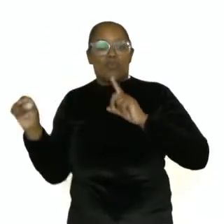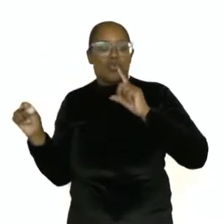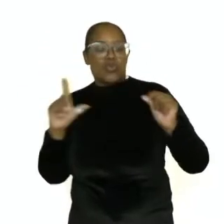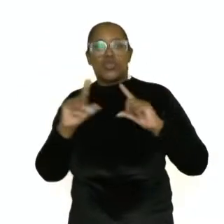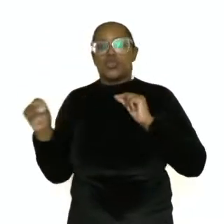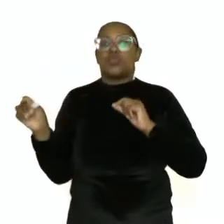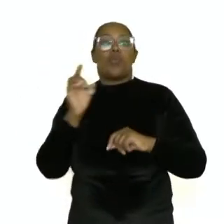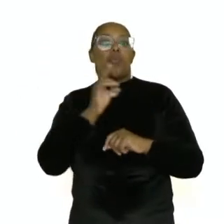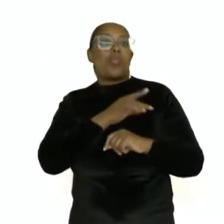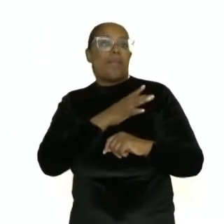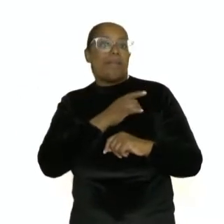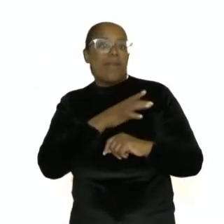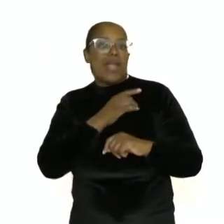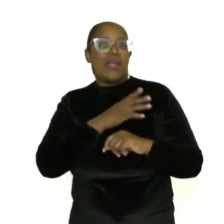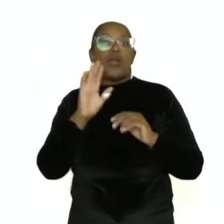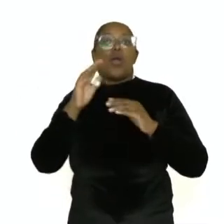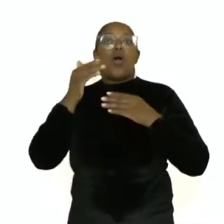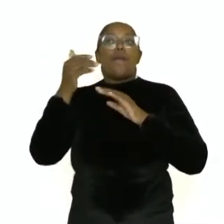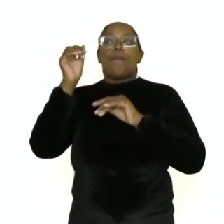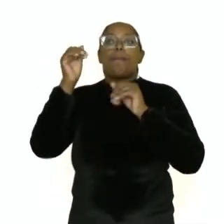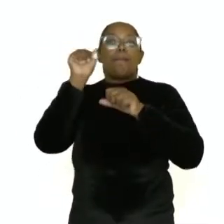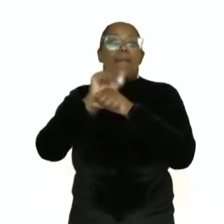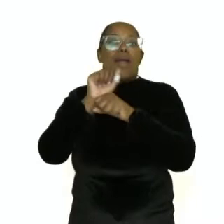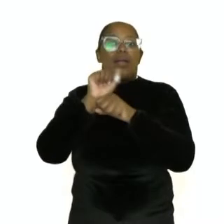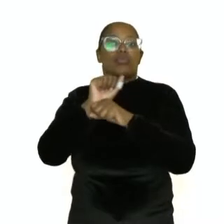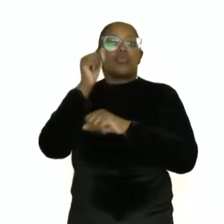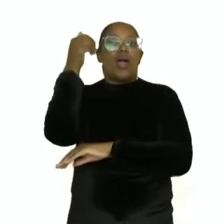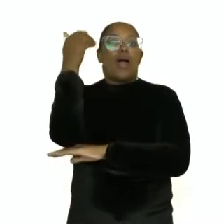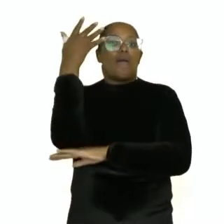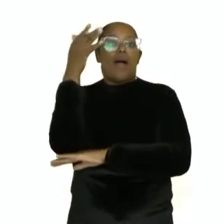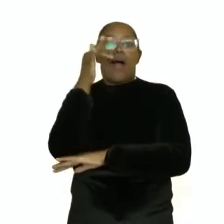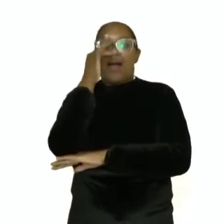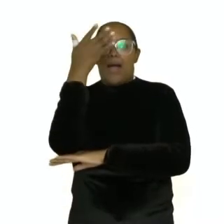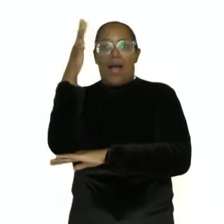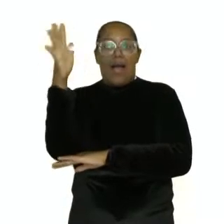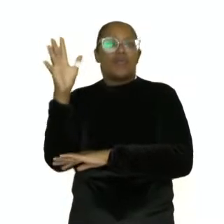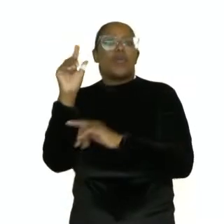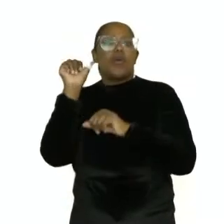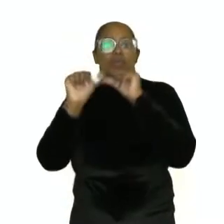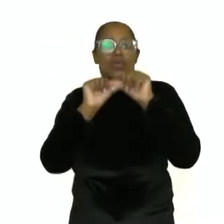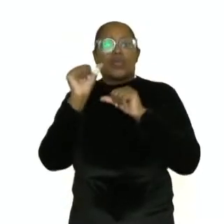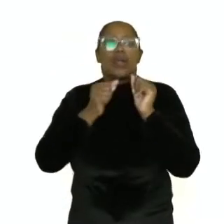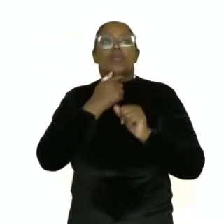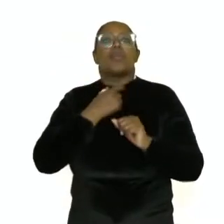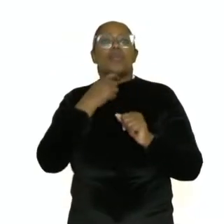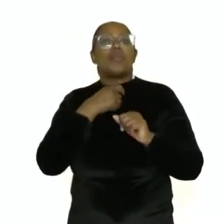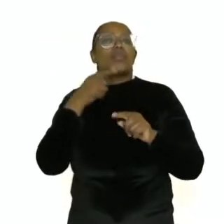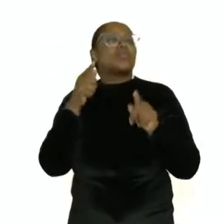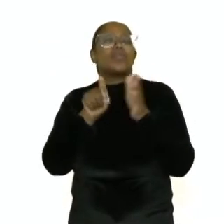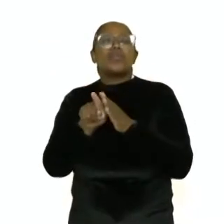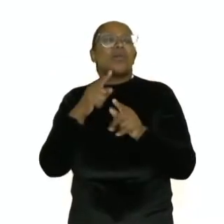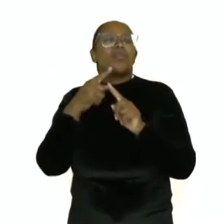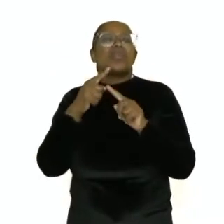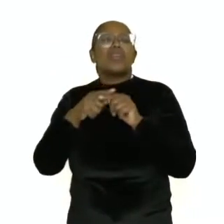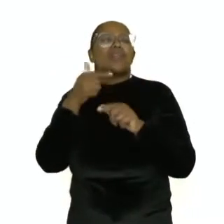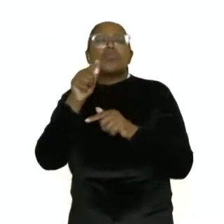por detrás das árvores da rua, mudavam a voz e perguntavam que fim tinham levado os cabelos dele.